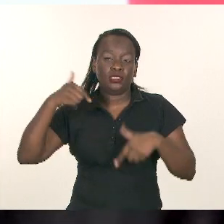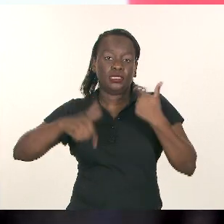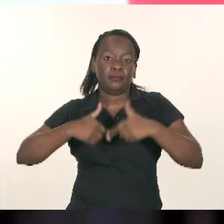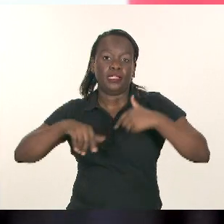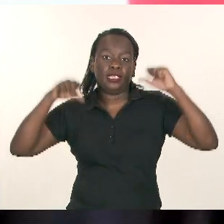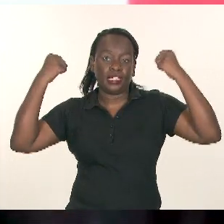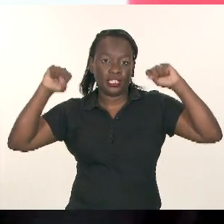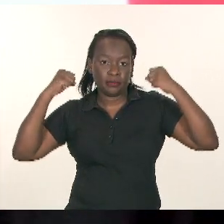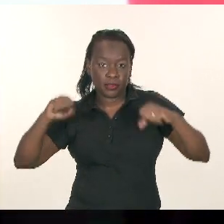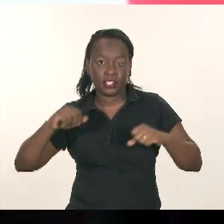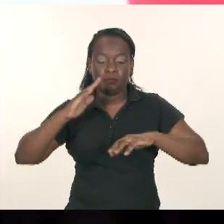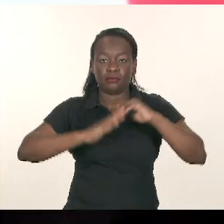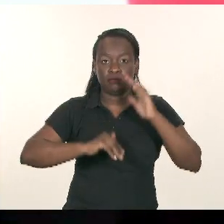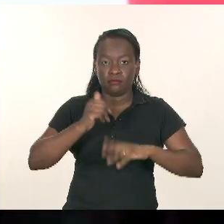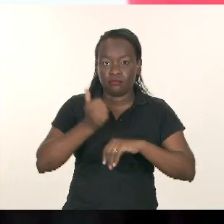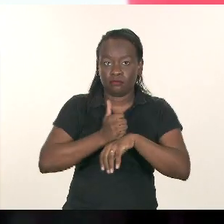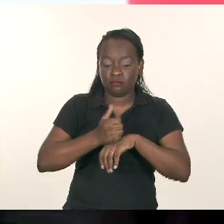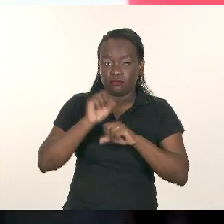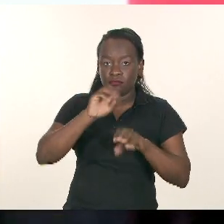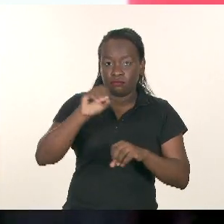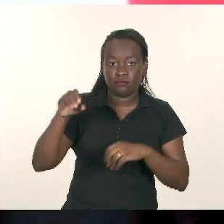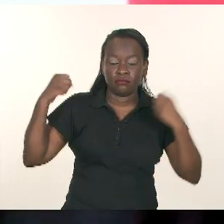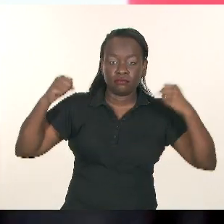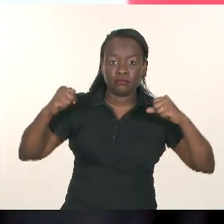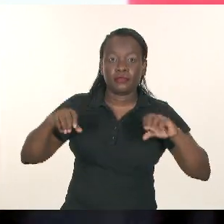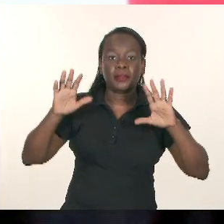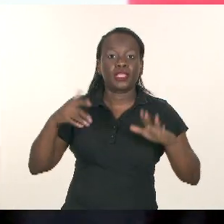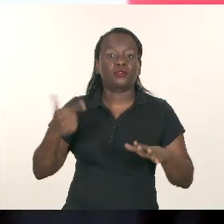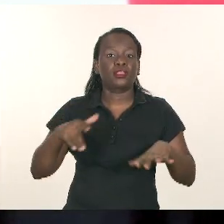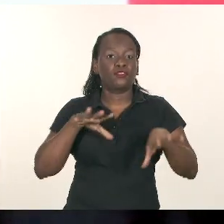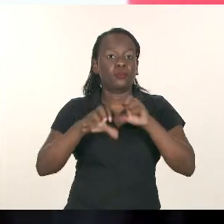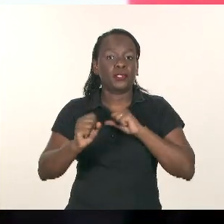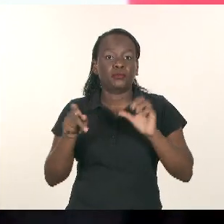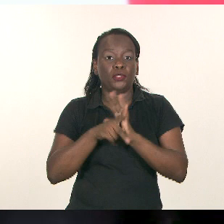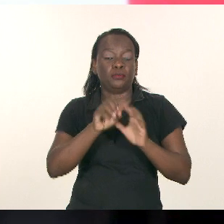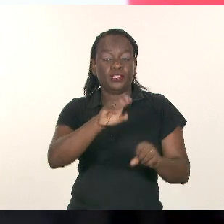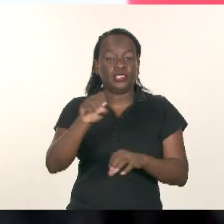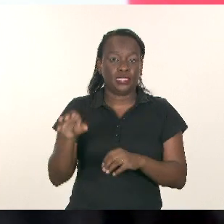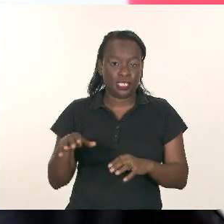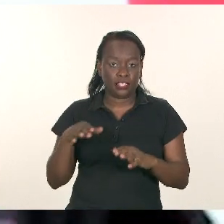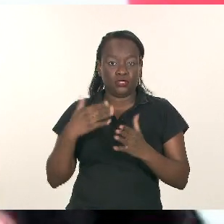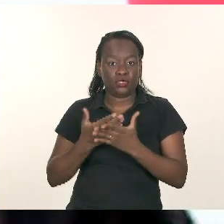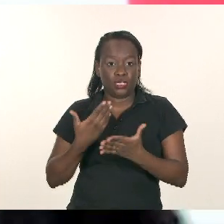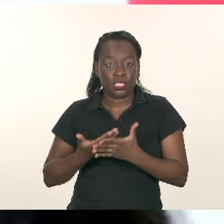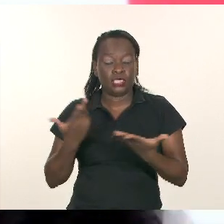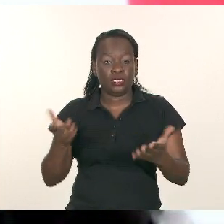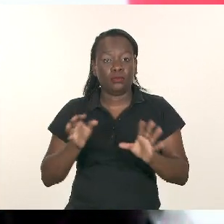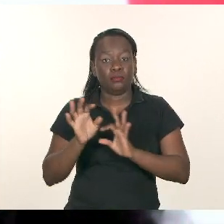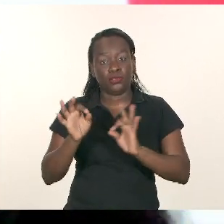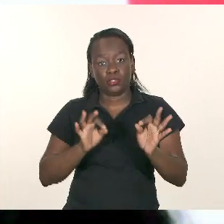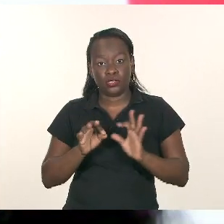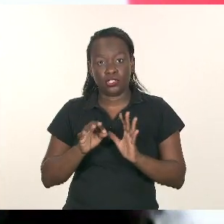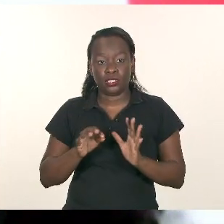academia, né, é um profissional da educação física, mas não ter a formação para dar aula em escola. O projeto inicialmente